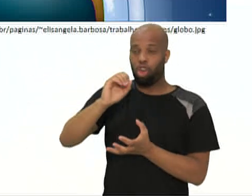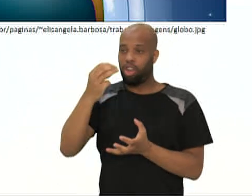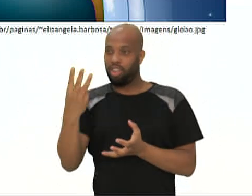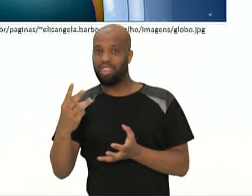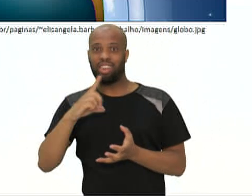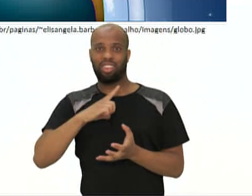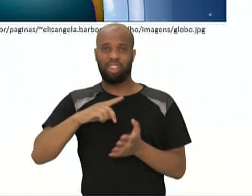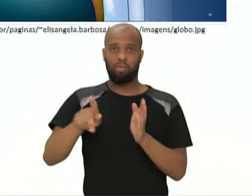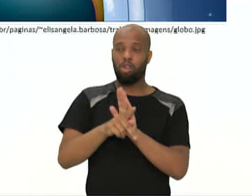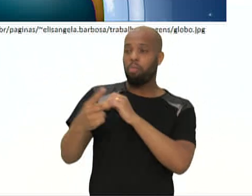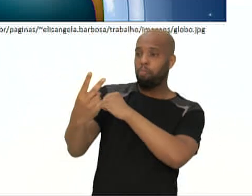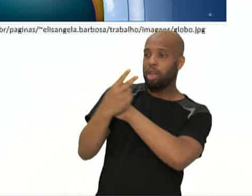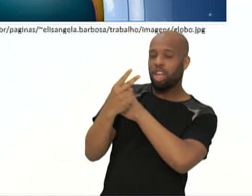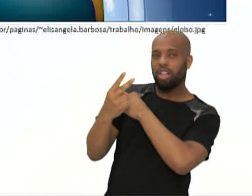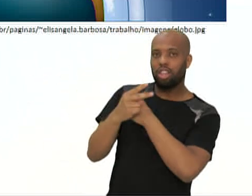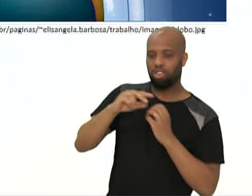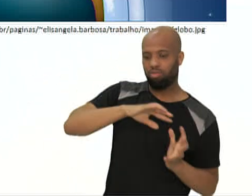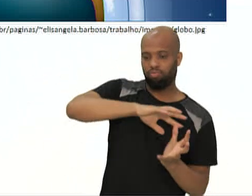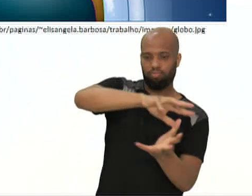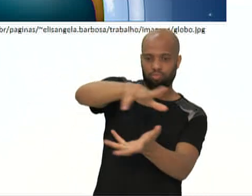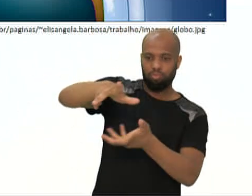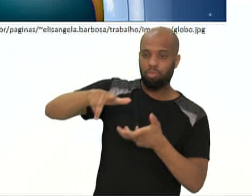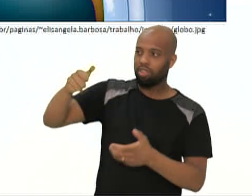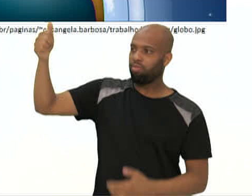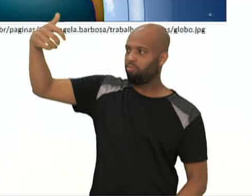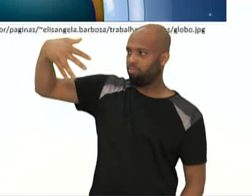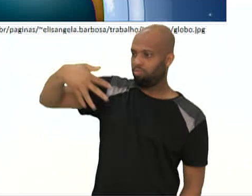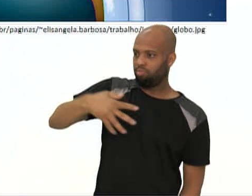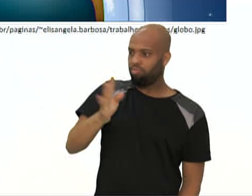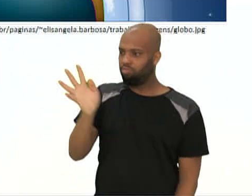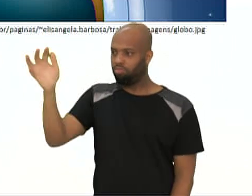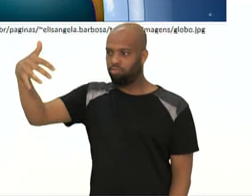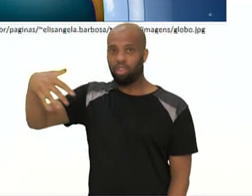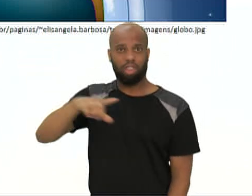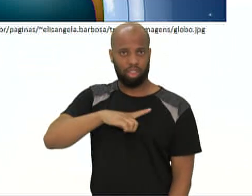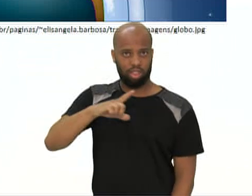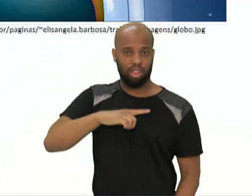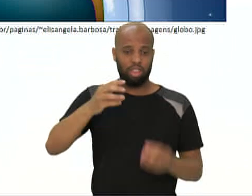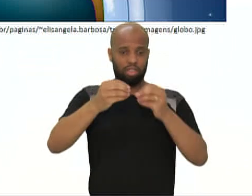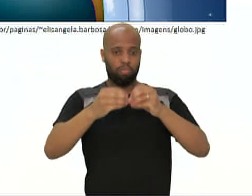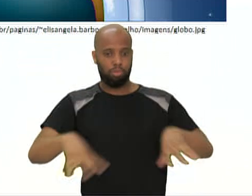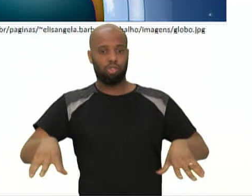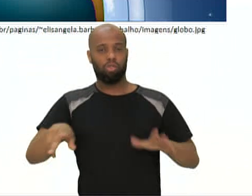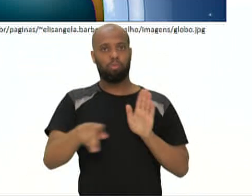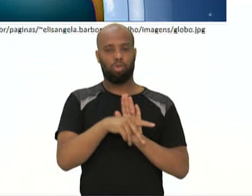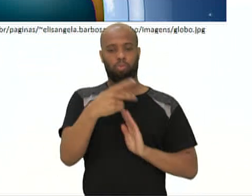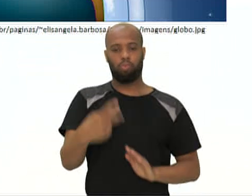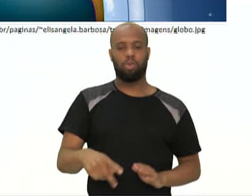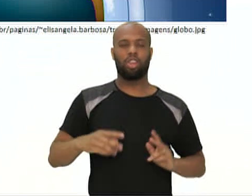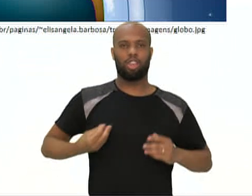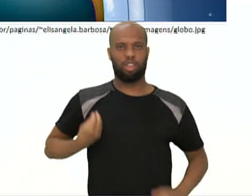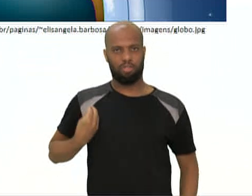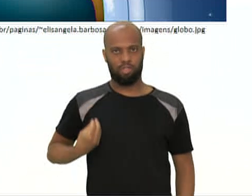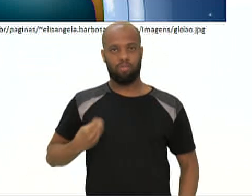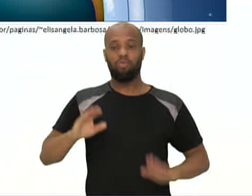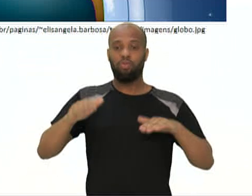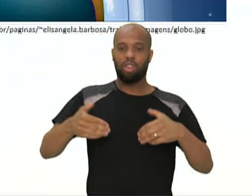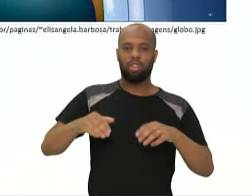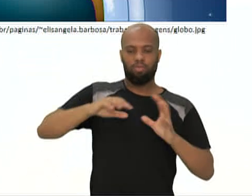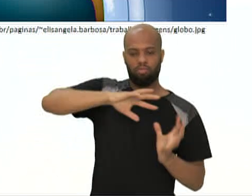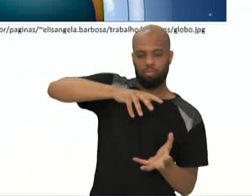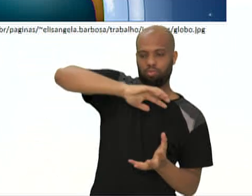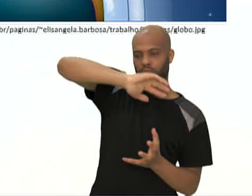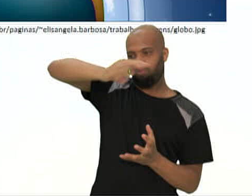atmosfera que protege o planeta das radiações ultravioleta prejudiciais aos seres vivos. E a camada de